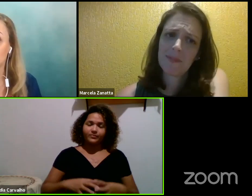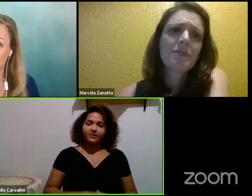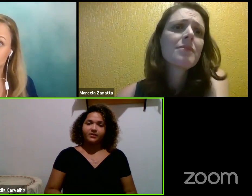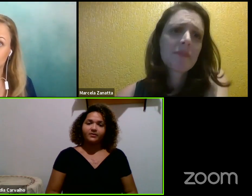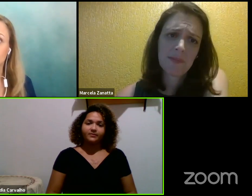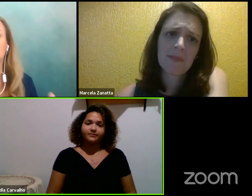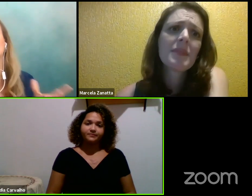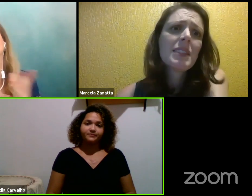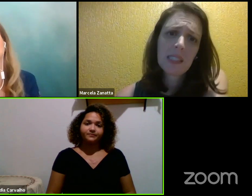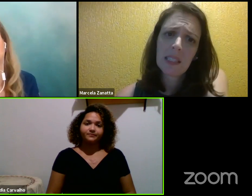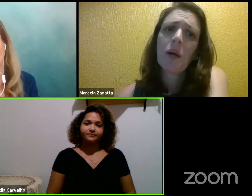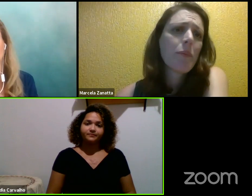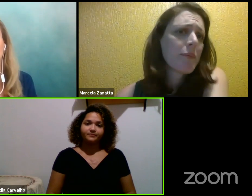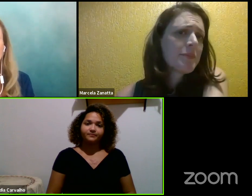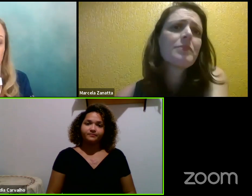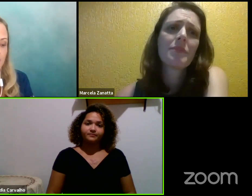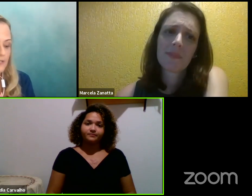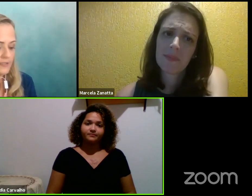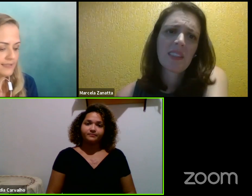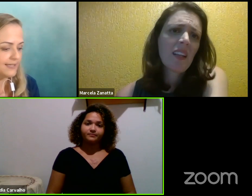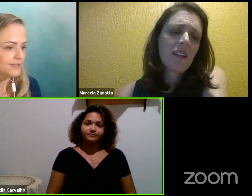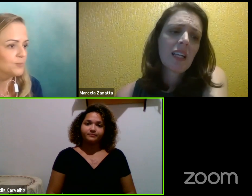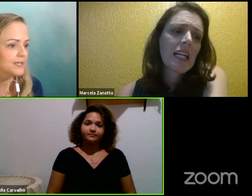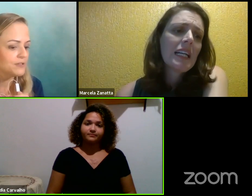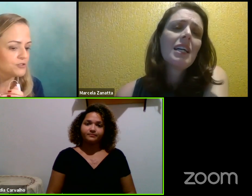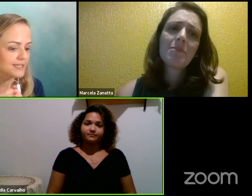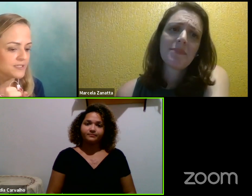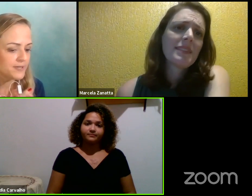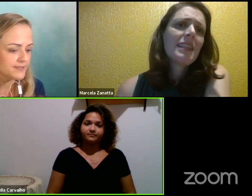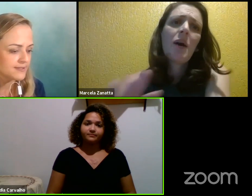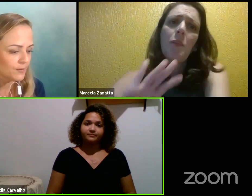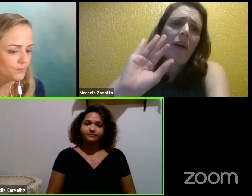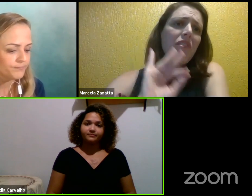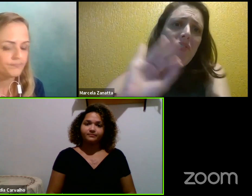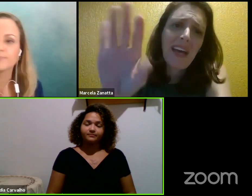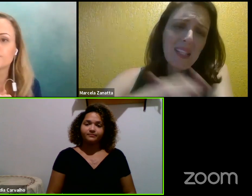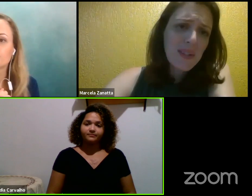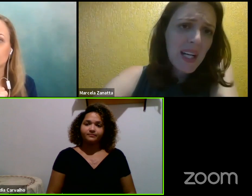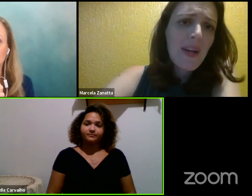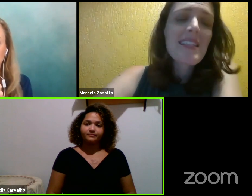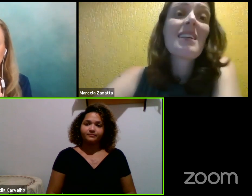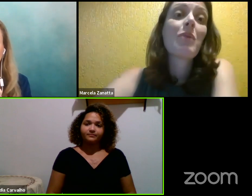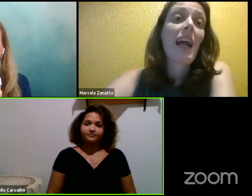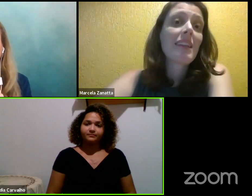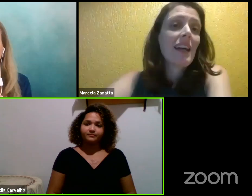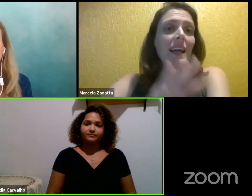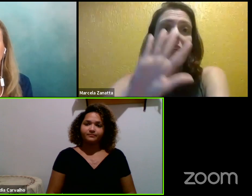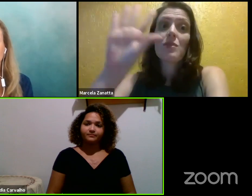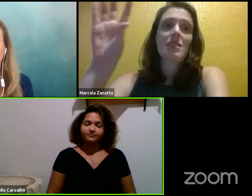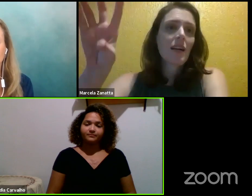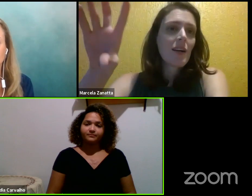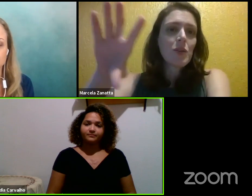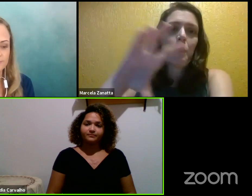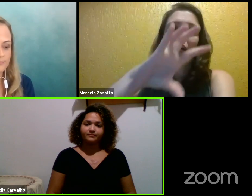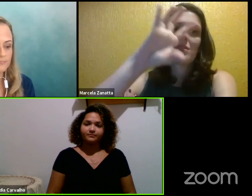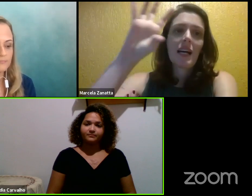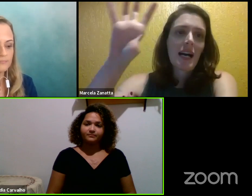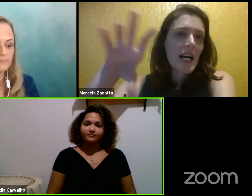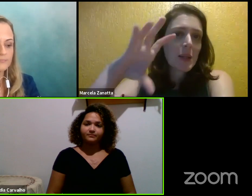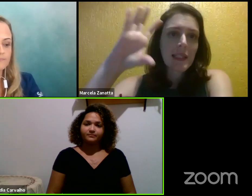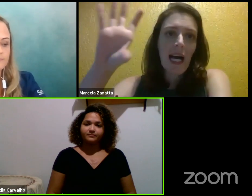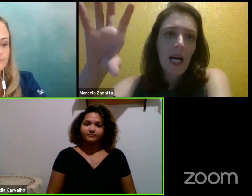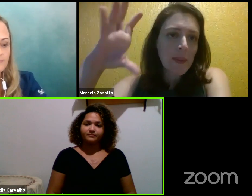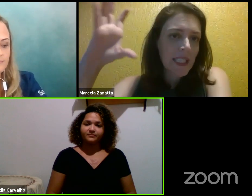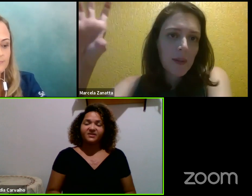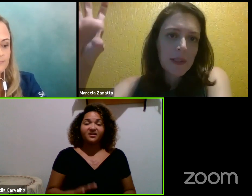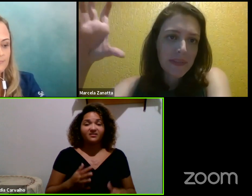ela está imersa e quando ela está no banho de aspersão. Perfeito, Carol. Às vezes a mulher tem aquela ilusão do parto na